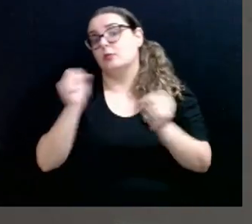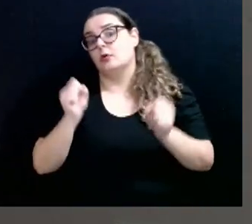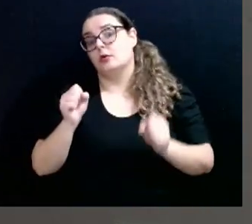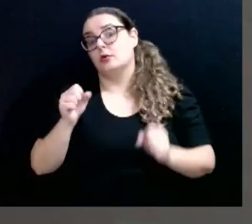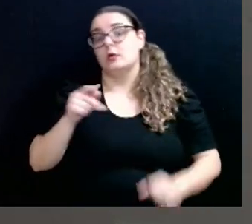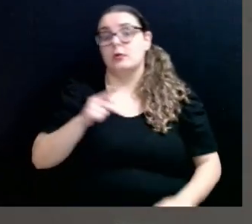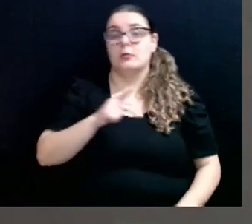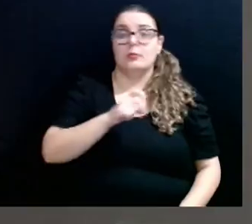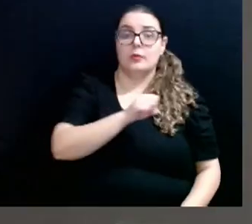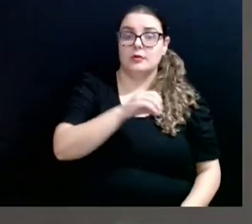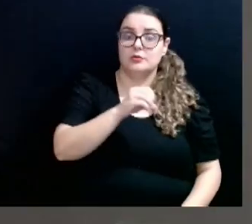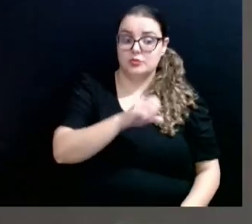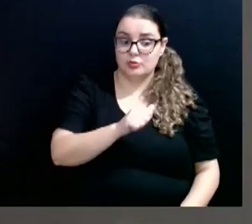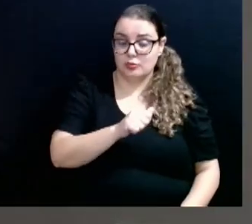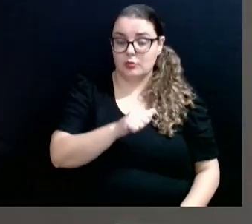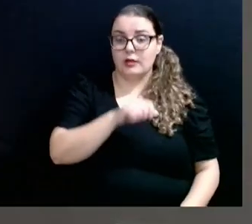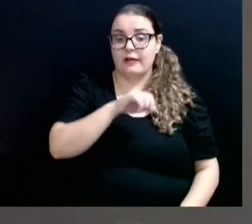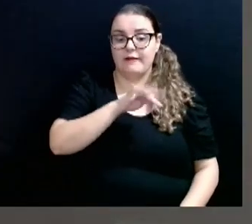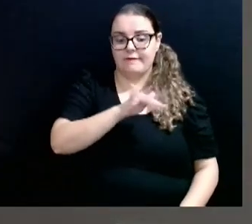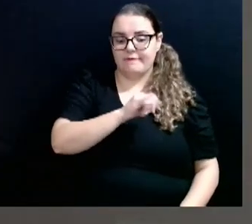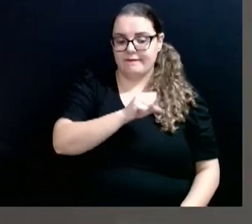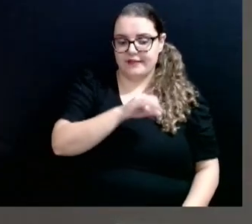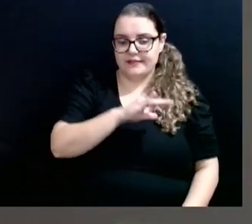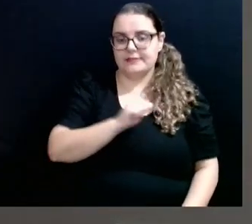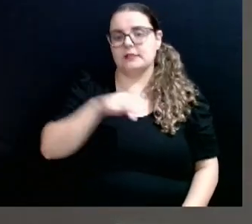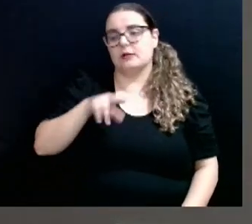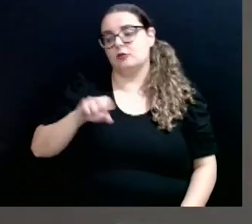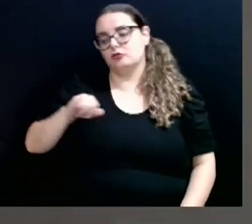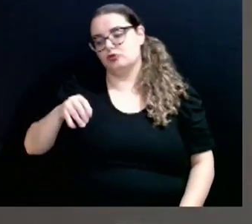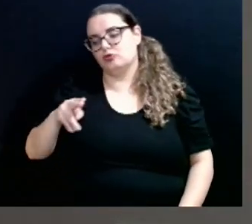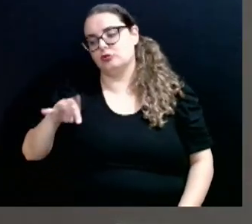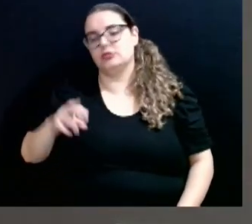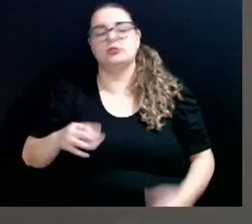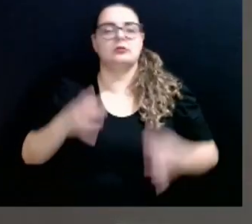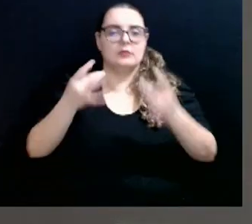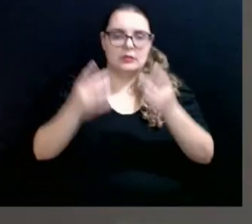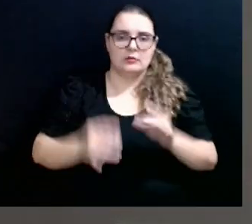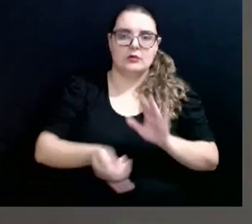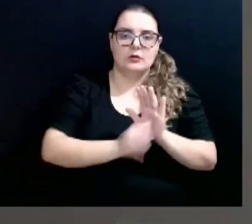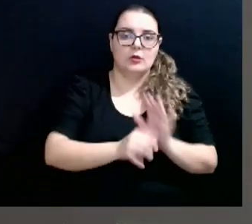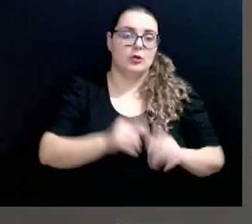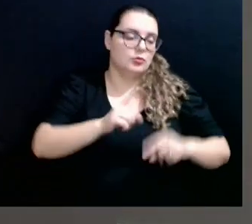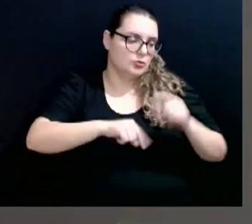a regra do jogo vai estar no edital. E falando dos produtos leiloados, né? Você falou que são,